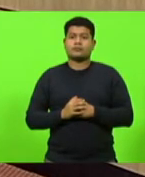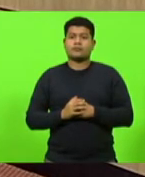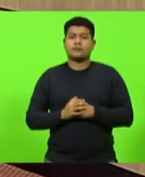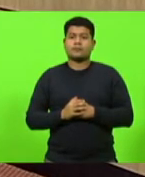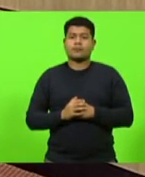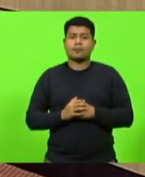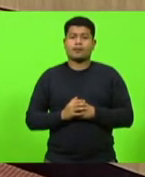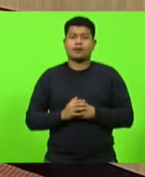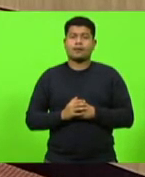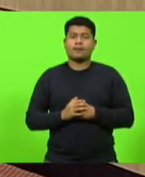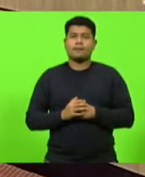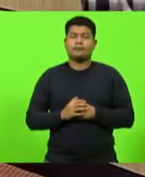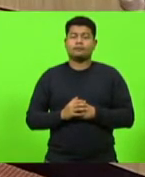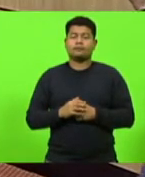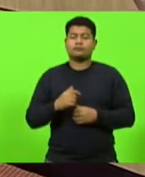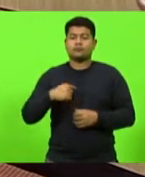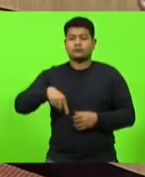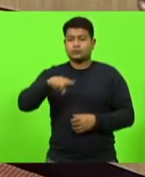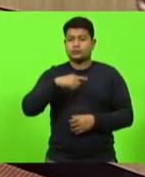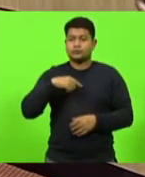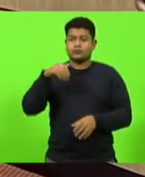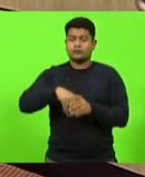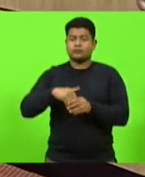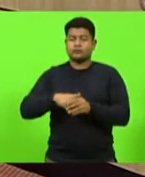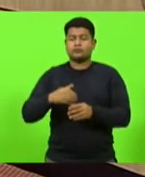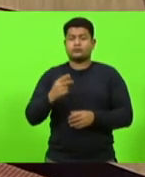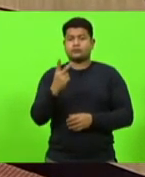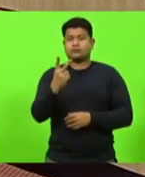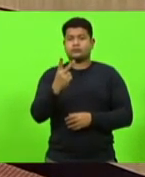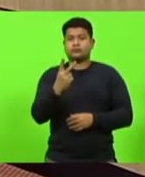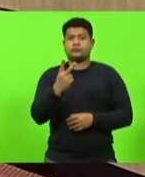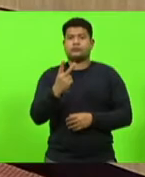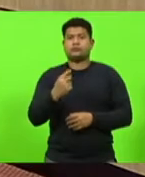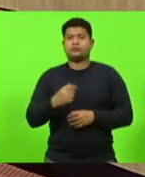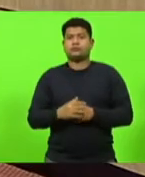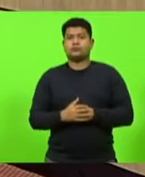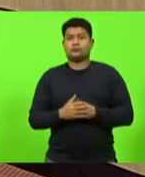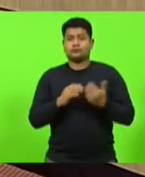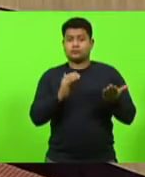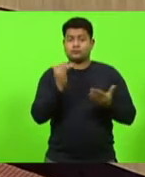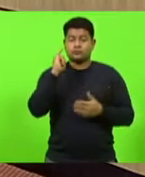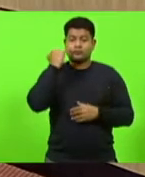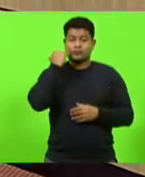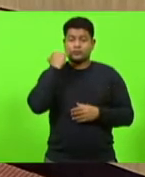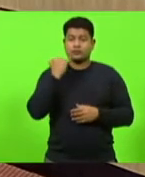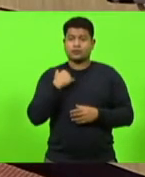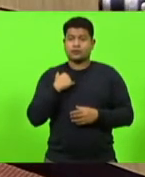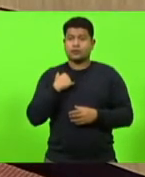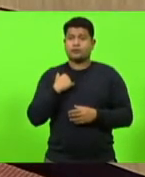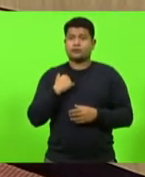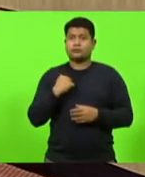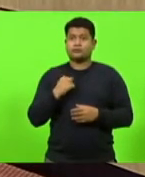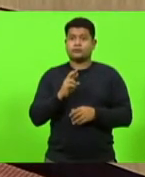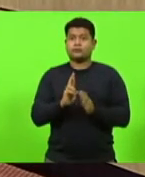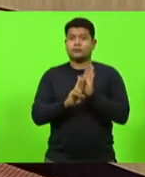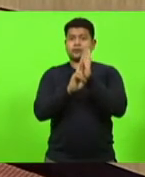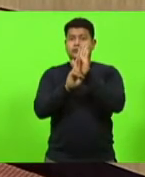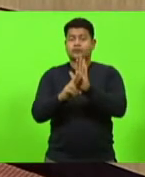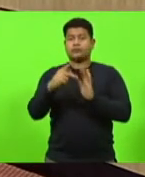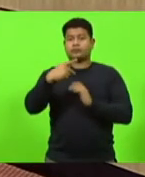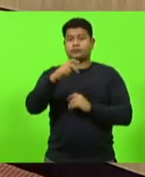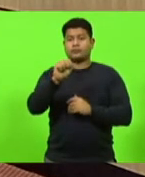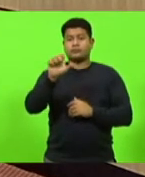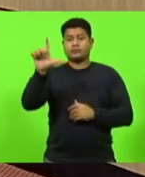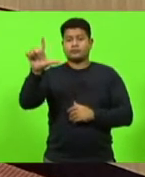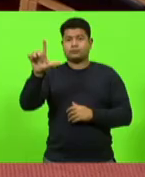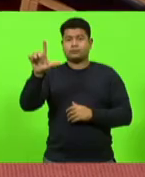Nosso encaminhamento é voto 2, senhor presidente. Deputado José Lopes, Vossa Excelência encaminha voto em nome da bancada do PSL.